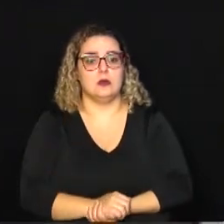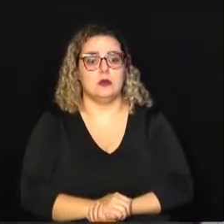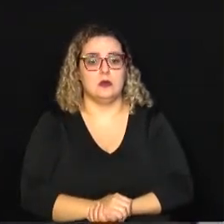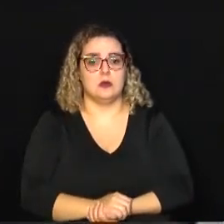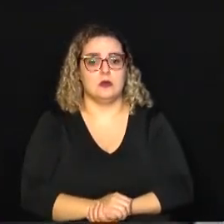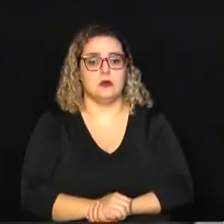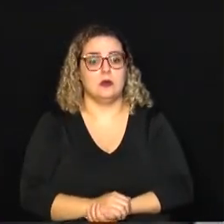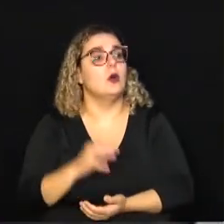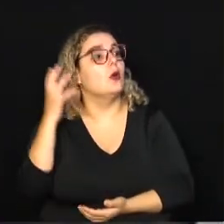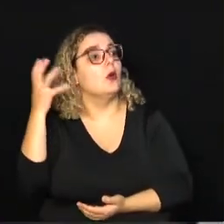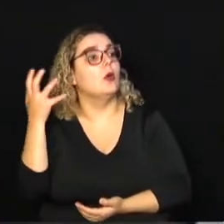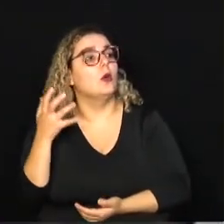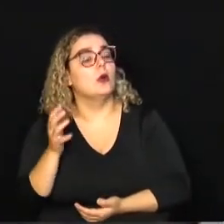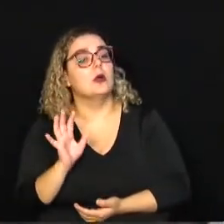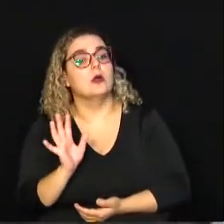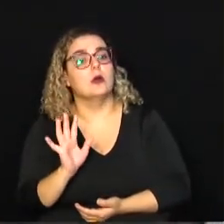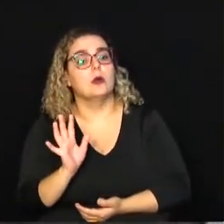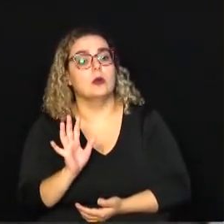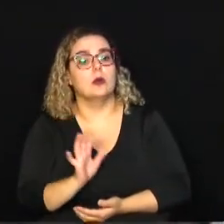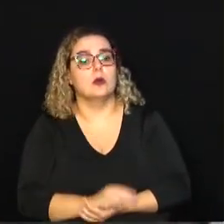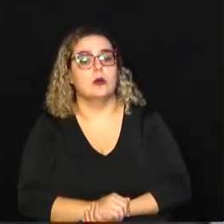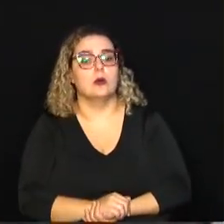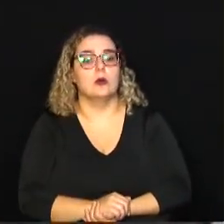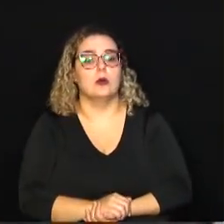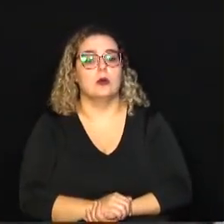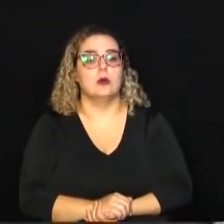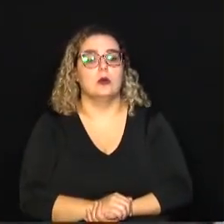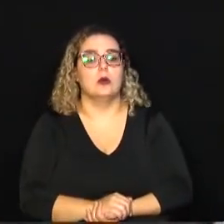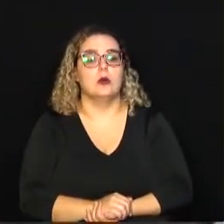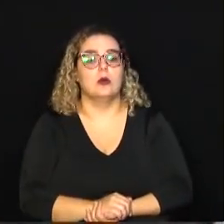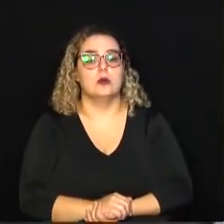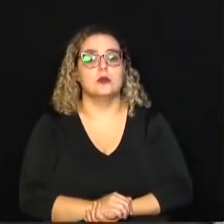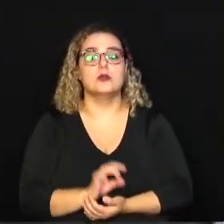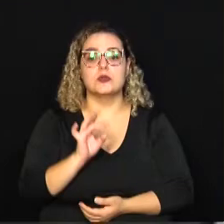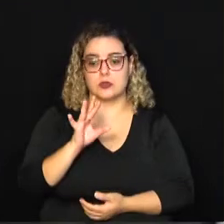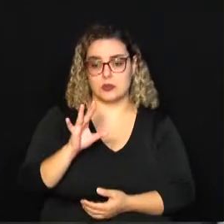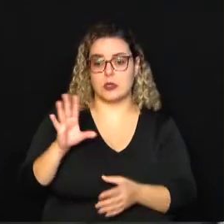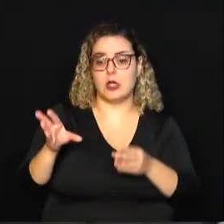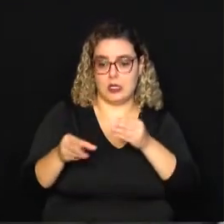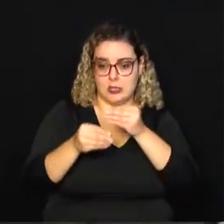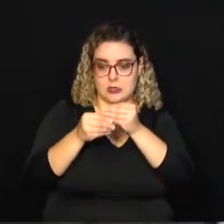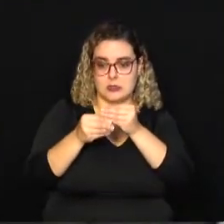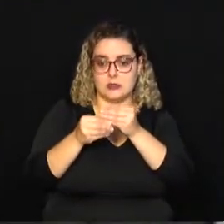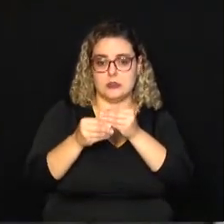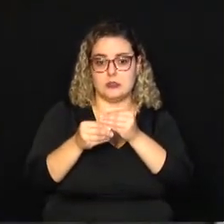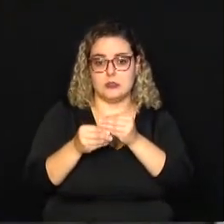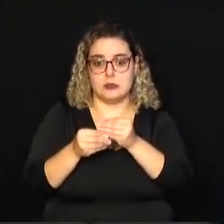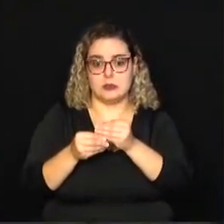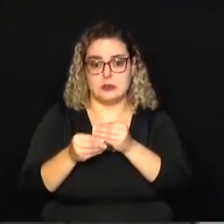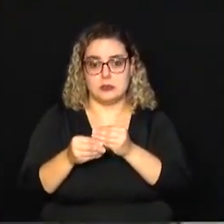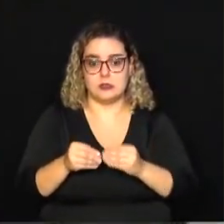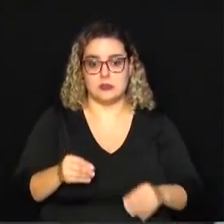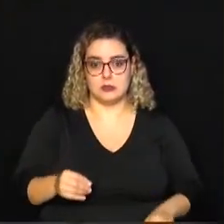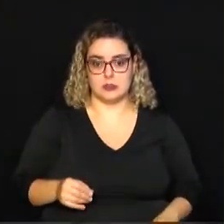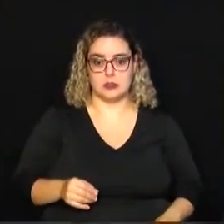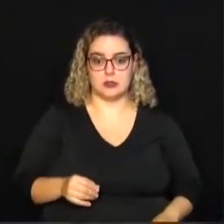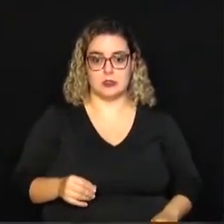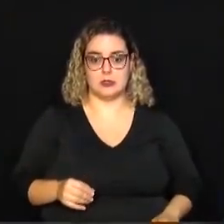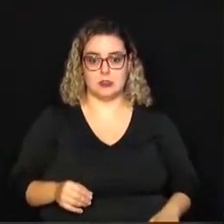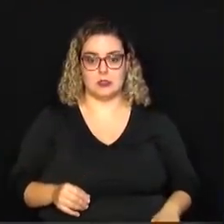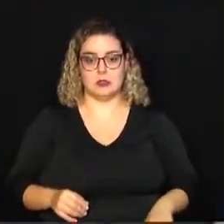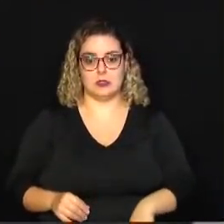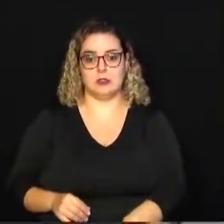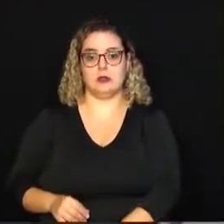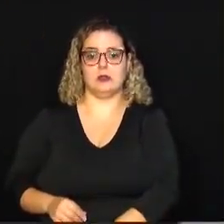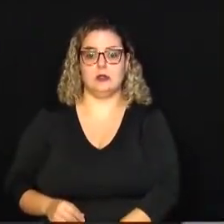encaminhando... Oi? Não, pode concluir. Só queria fazer um comentário sobre essa. Tem um monte de pergunta que eu preciso ler, senão você vai